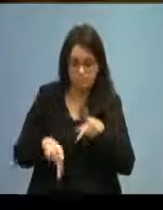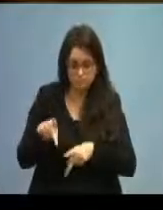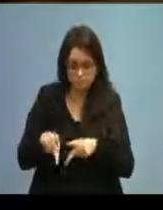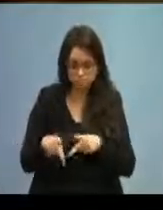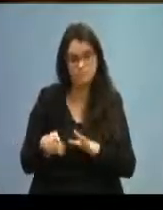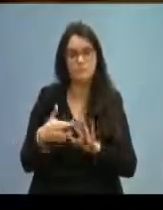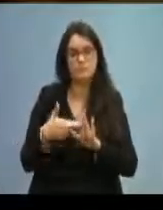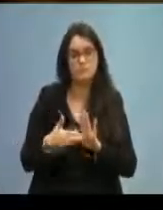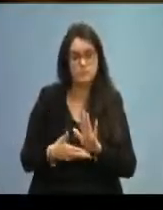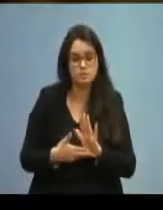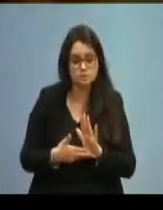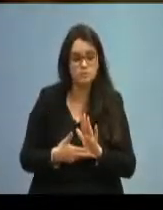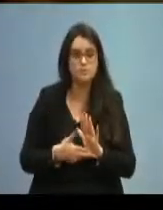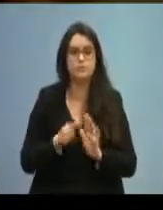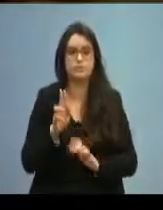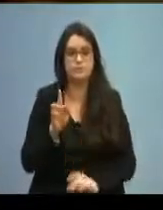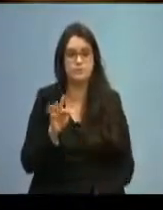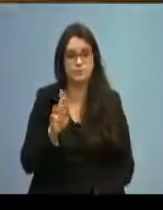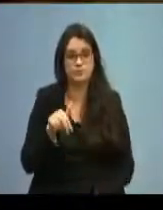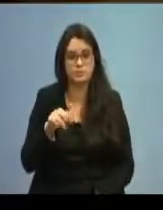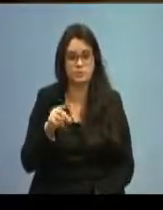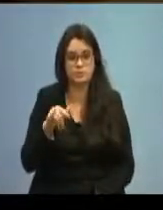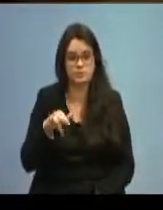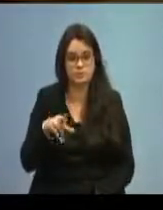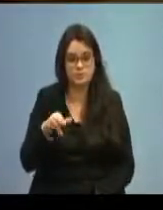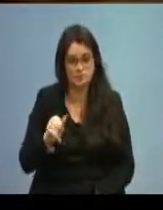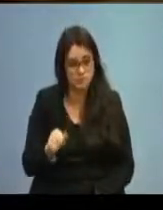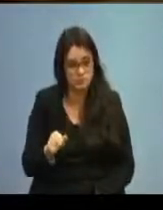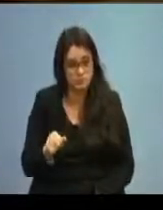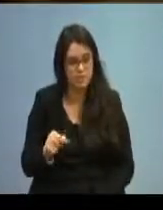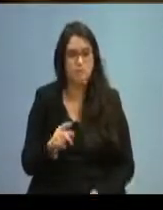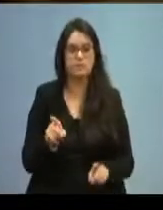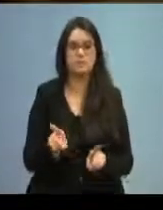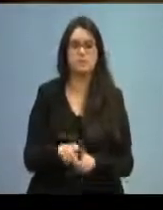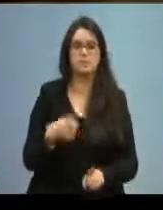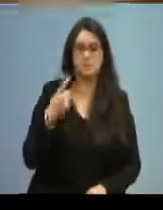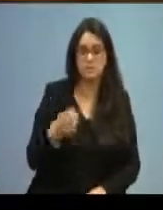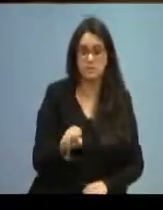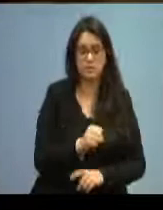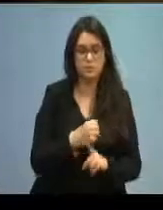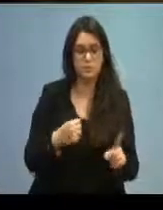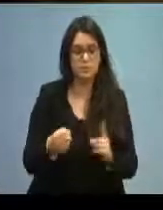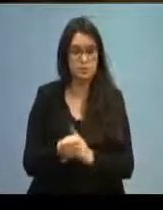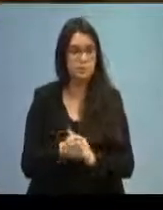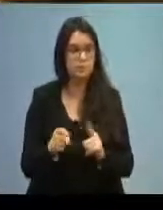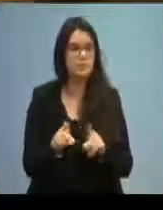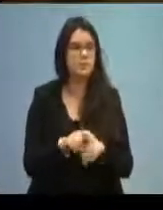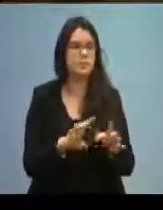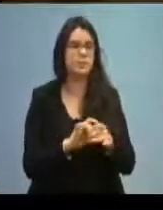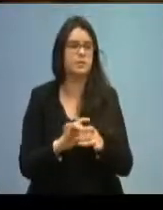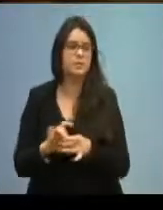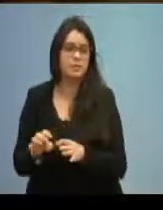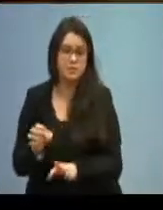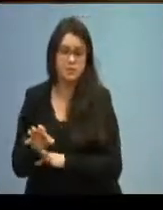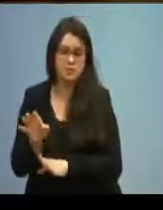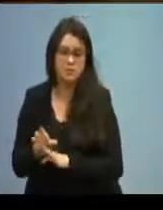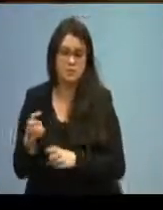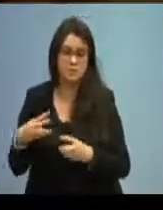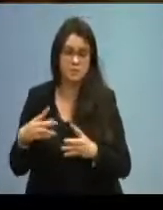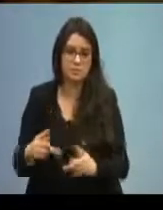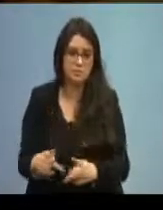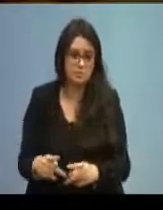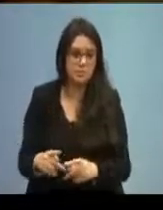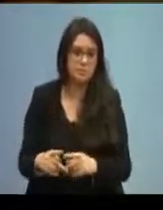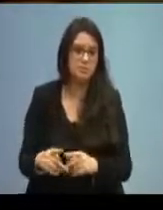de regularização fundiária, é no contexto de zona especial de interesse social e é no contexto da recomendação do Ministério Público